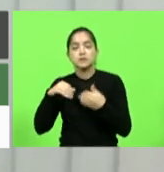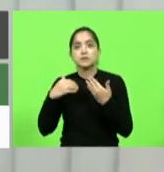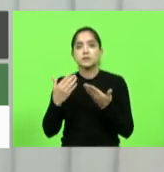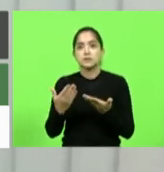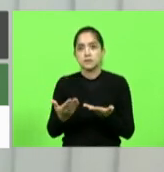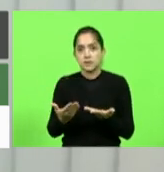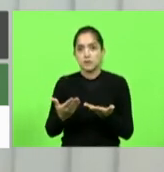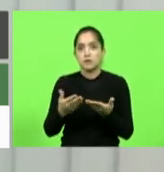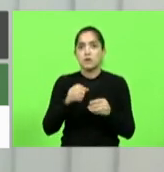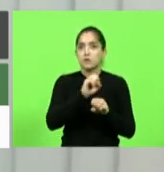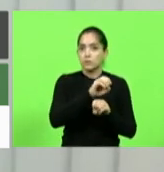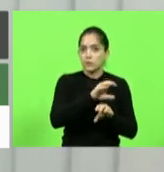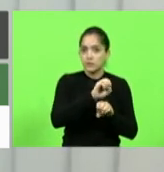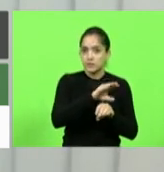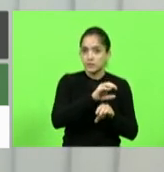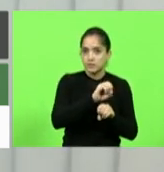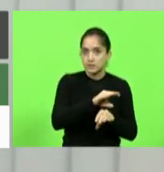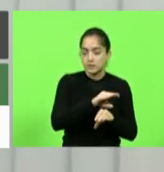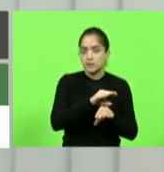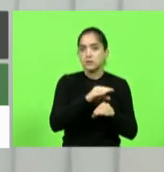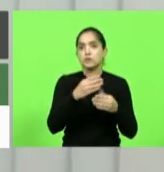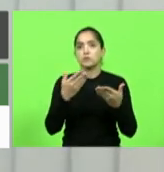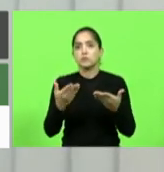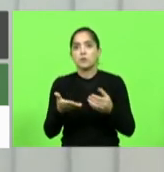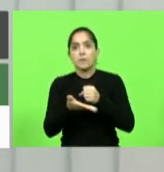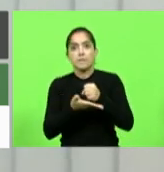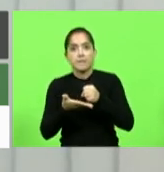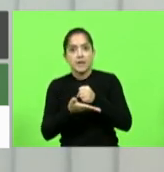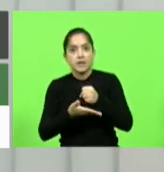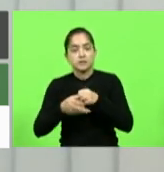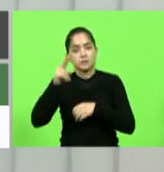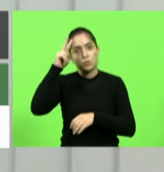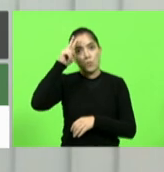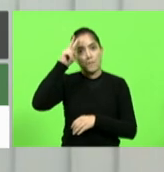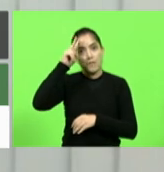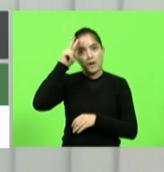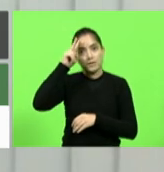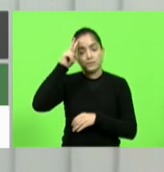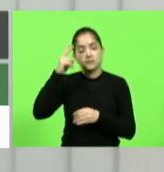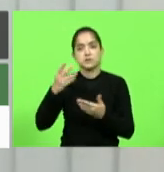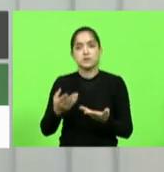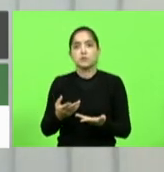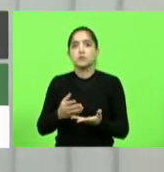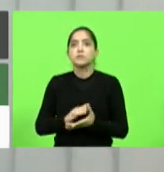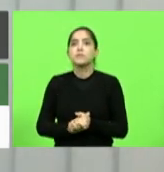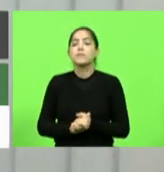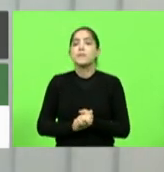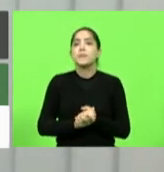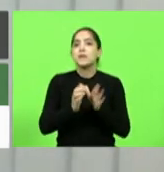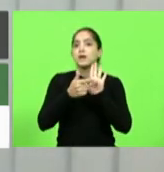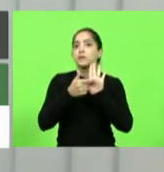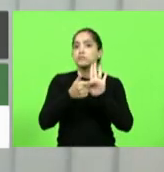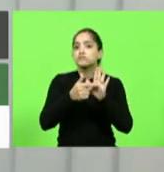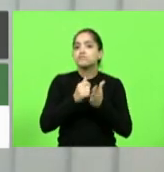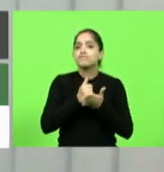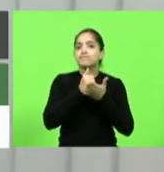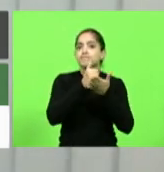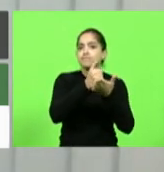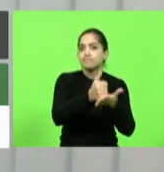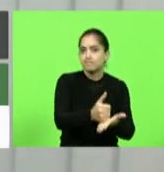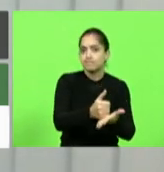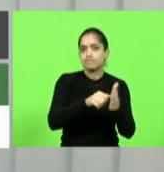o ensino fundamental, seja para o ensino médio, e que apresenta o amparo legal para